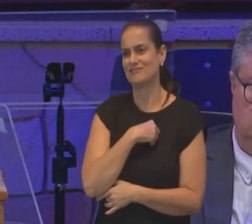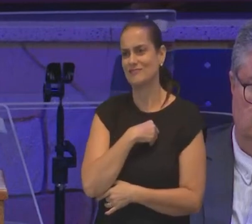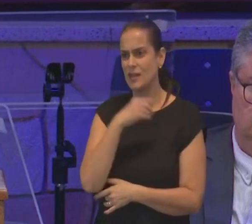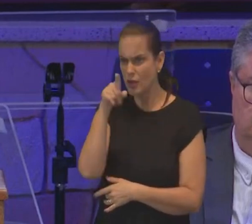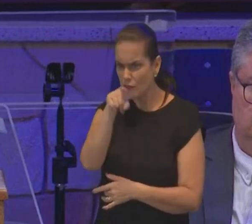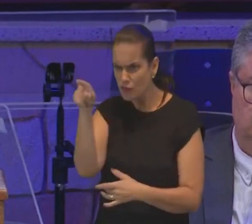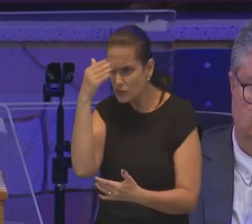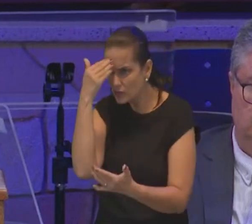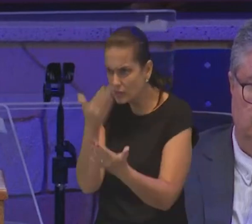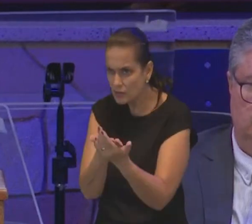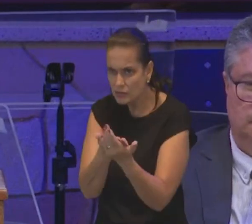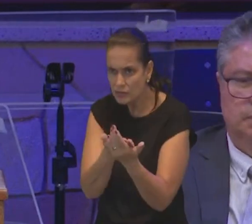acredita nisso?